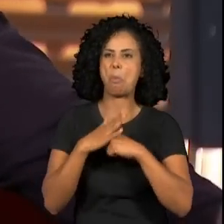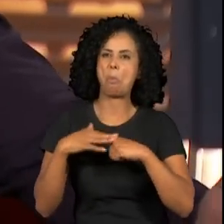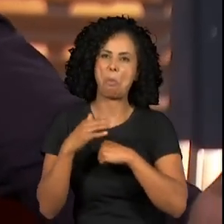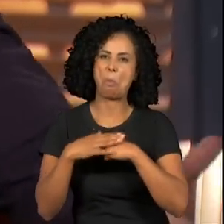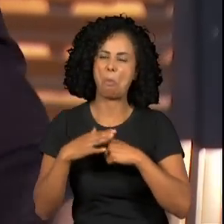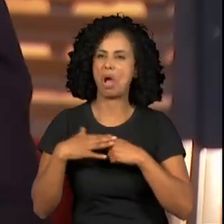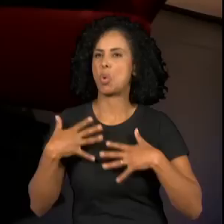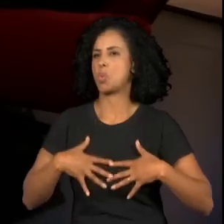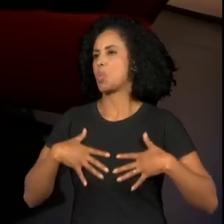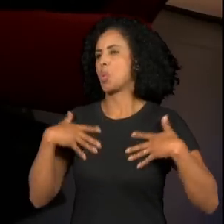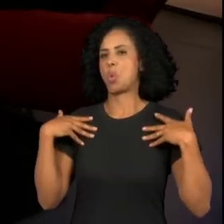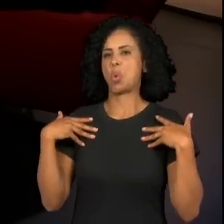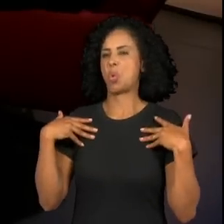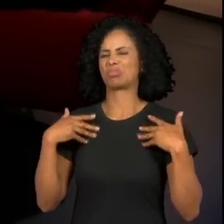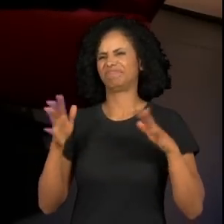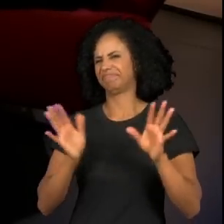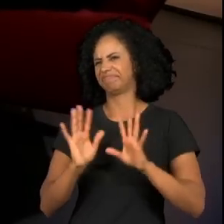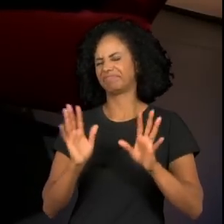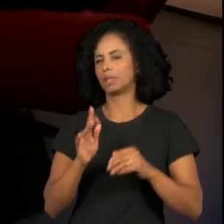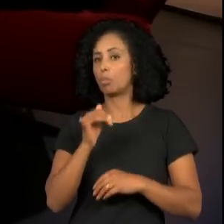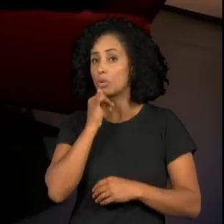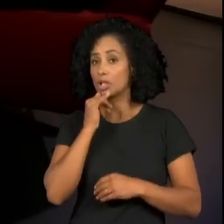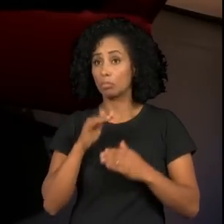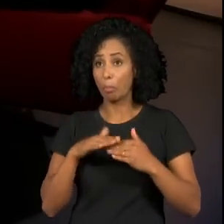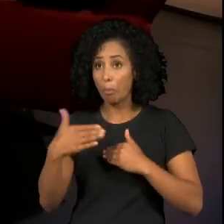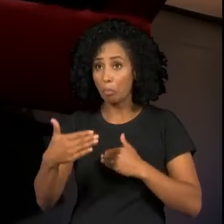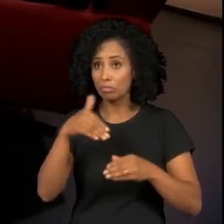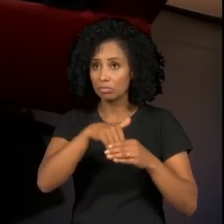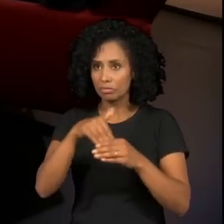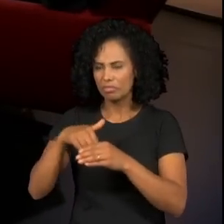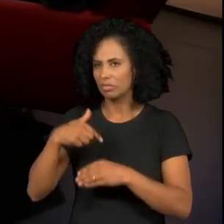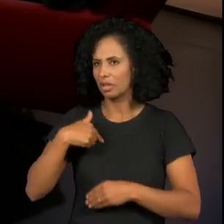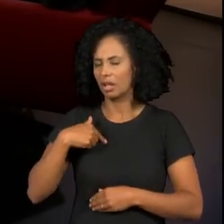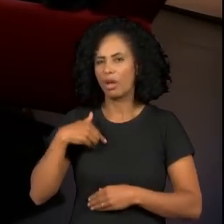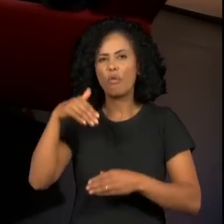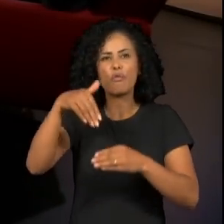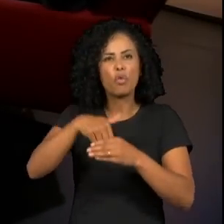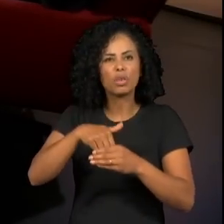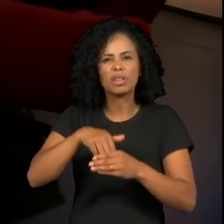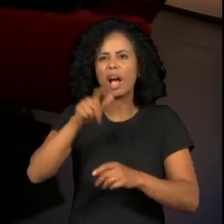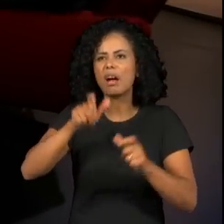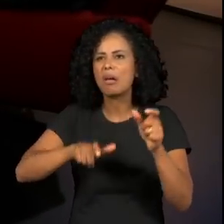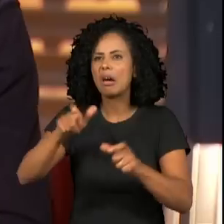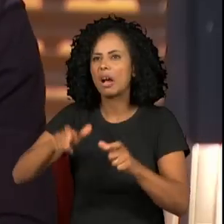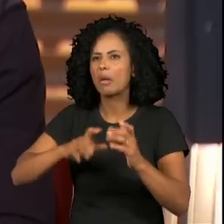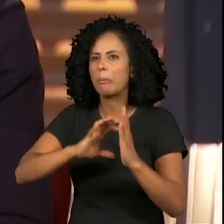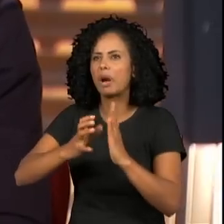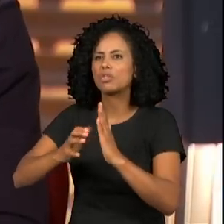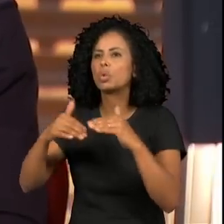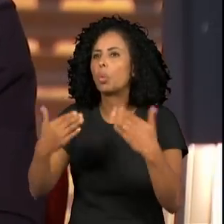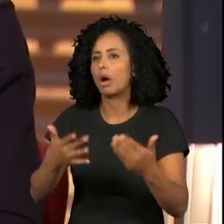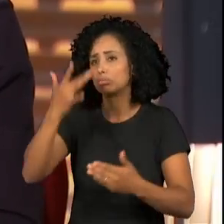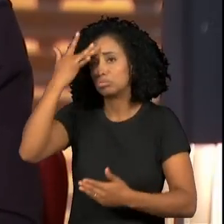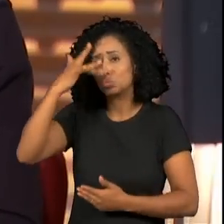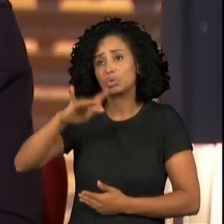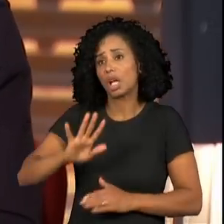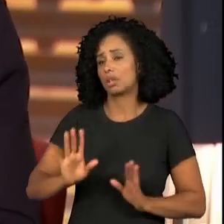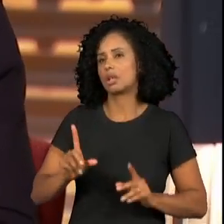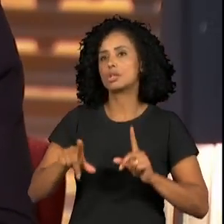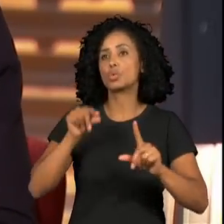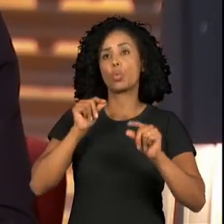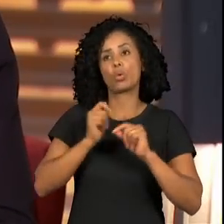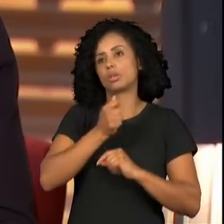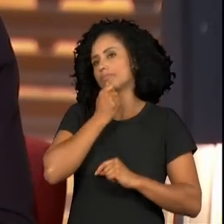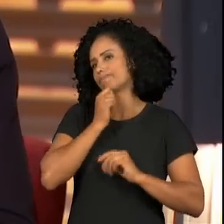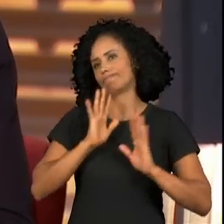dizer, sabe? Tipo, por exemplo, na próxima eleição, ainda não sei em quem eu vou votar. Uma coisa que eu tenho certa é que eu não vou